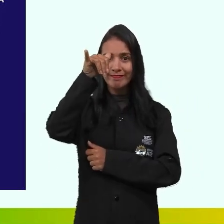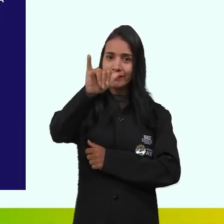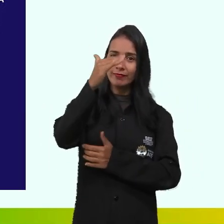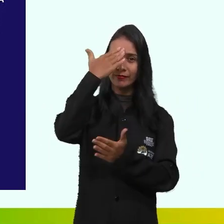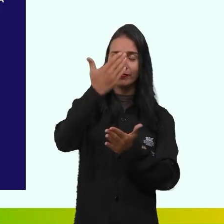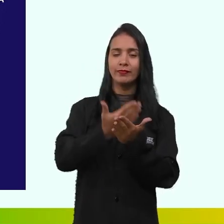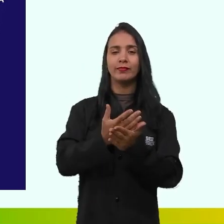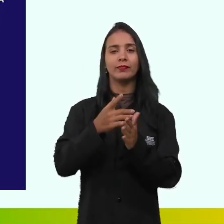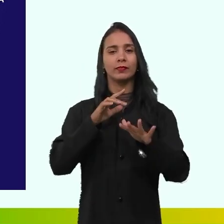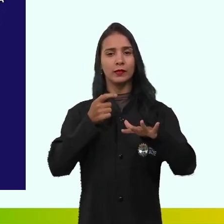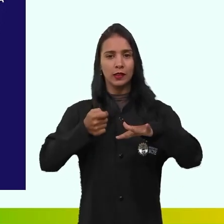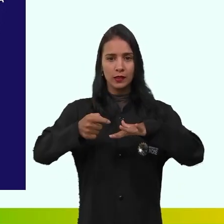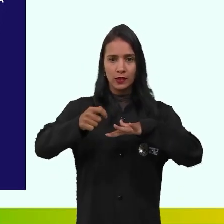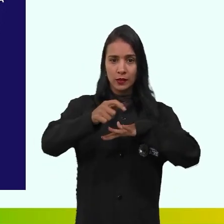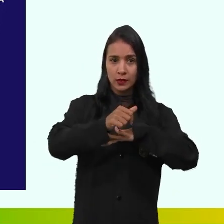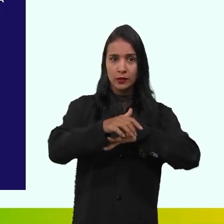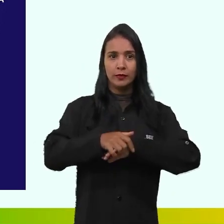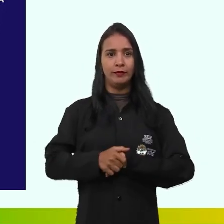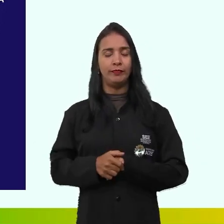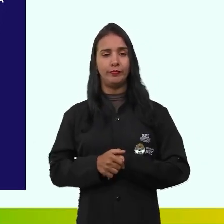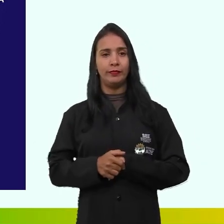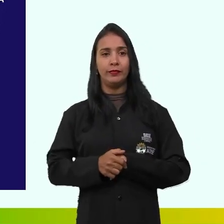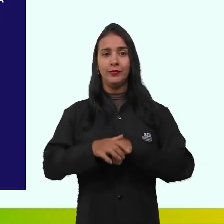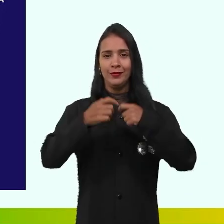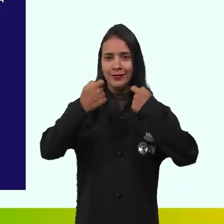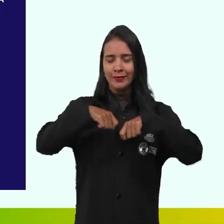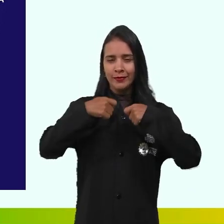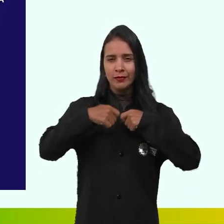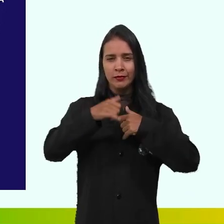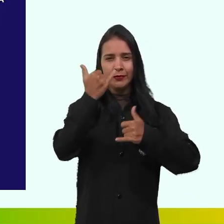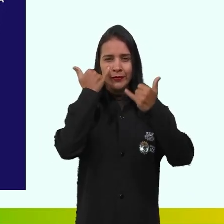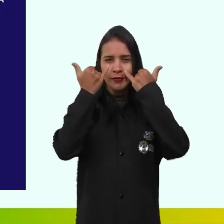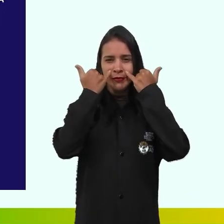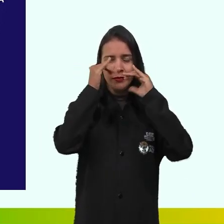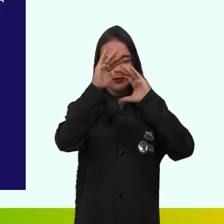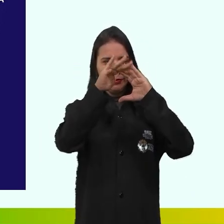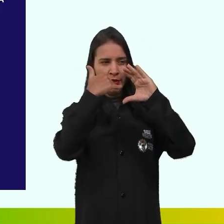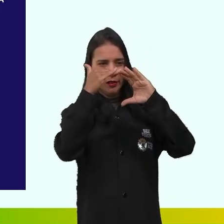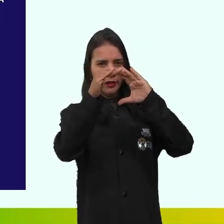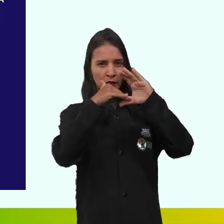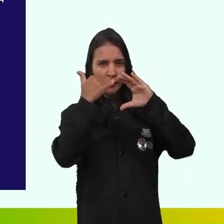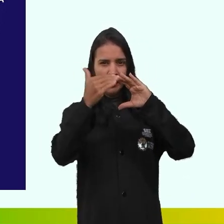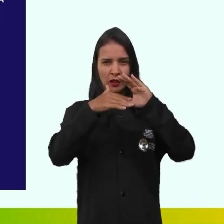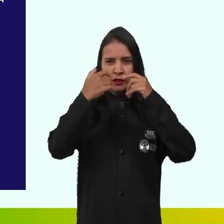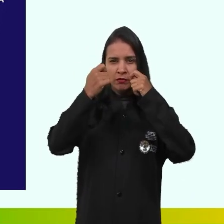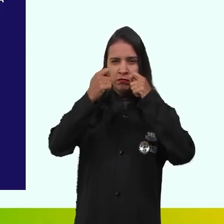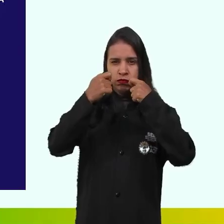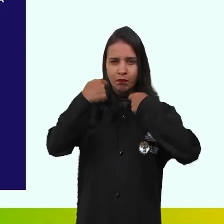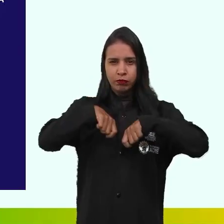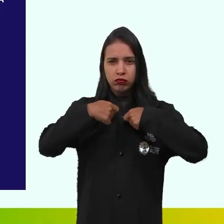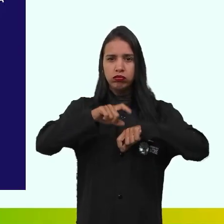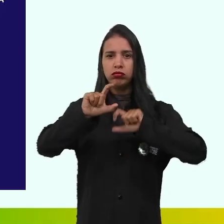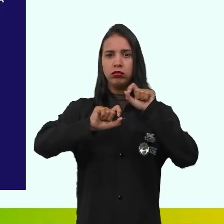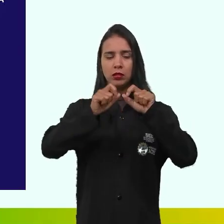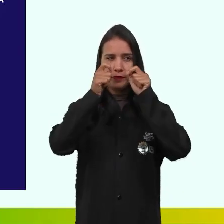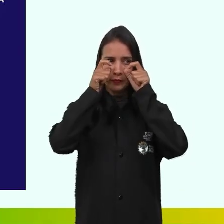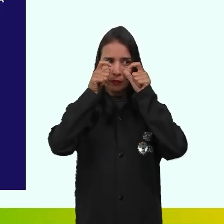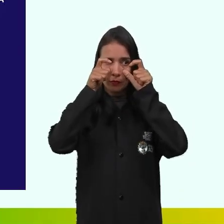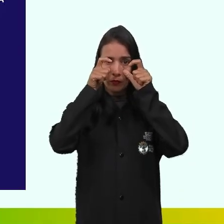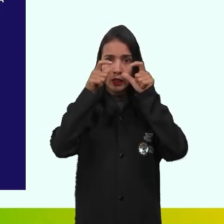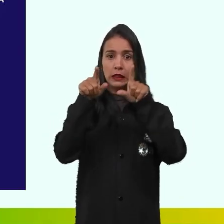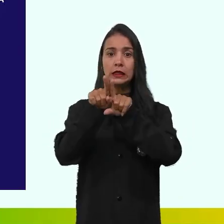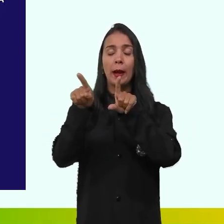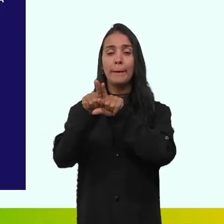primeira é desconfie das informações que você recebe, quer dizer, principalmente nas redes sociais, é importante